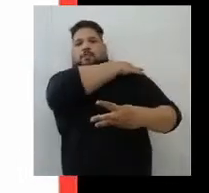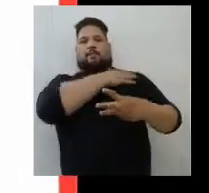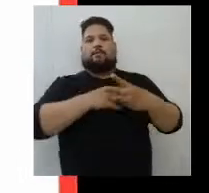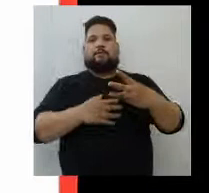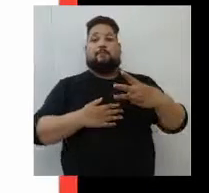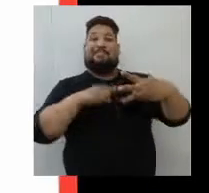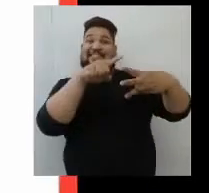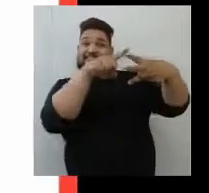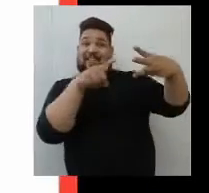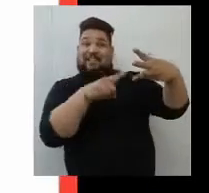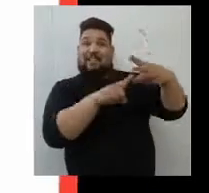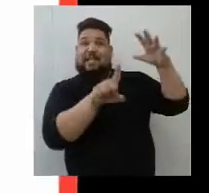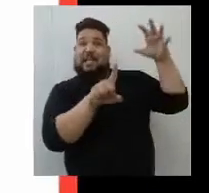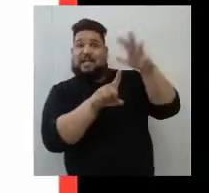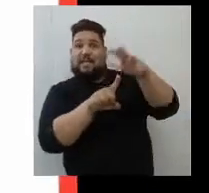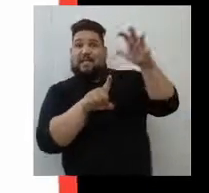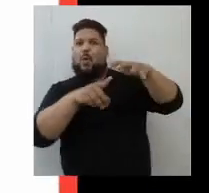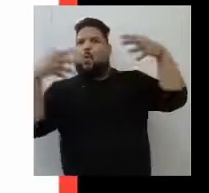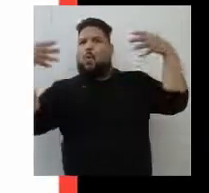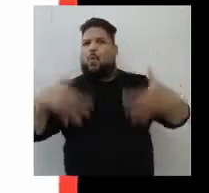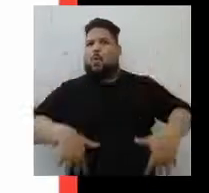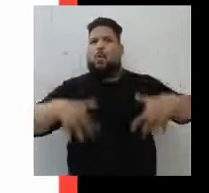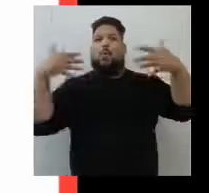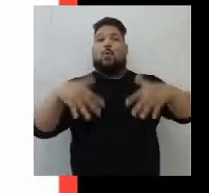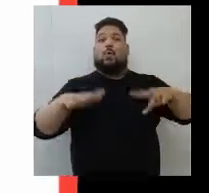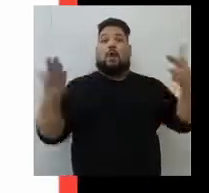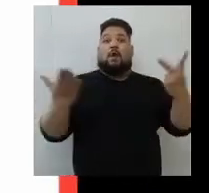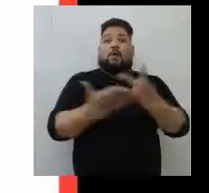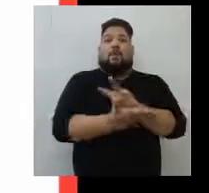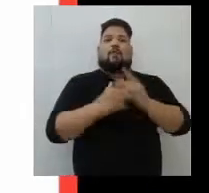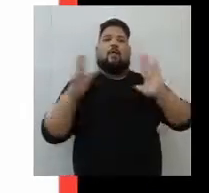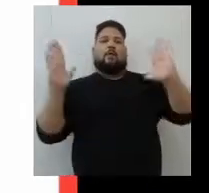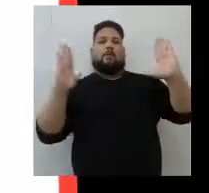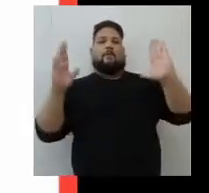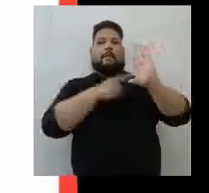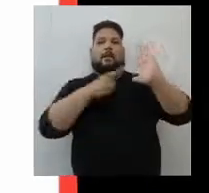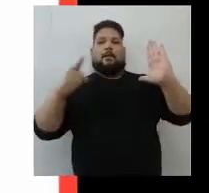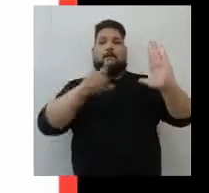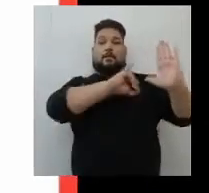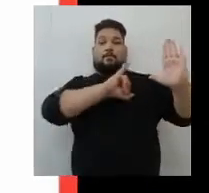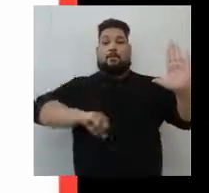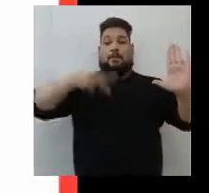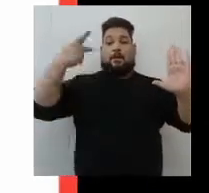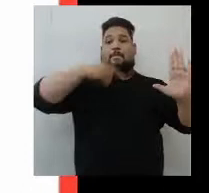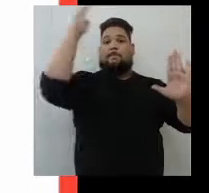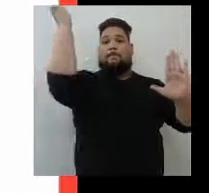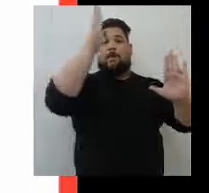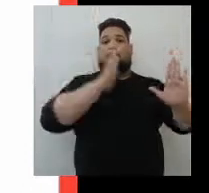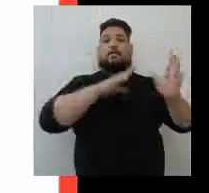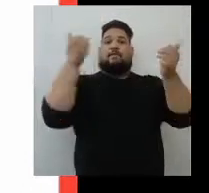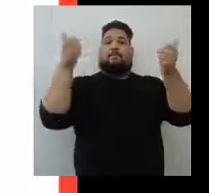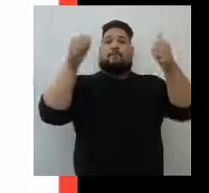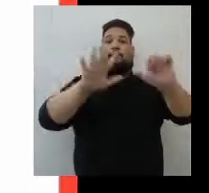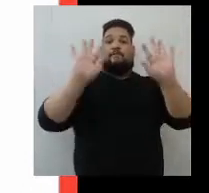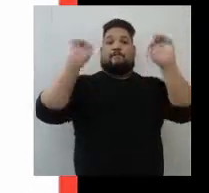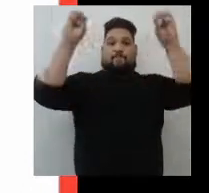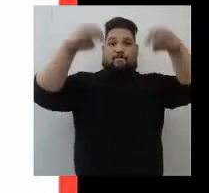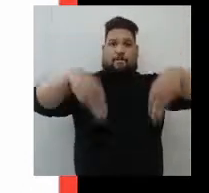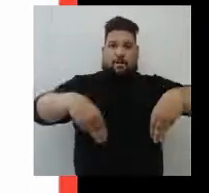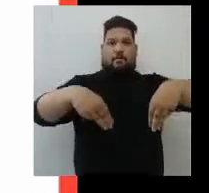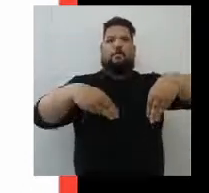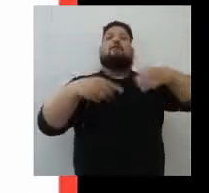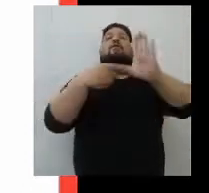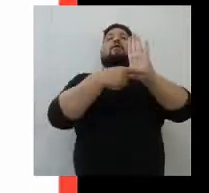vão pesar e muito para o fim do período imperial brasileiro, principalmente no segundo reinado, e